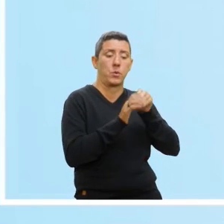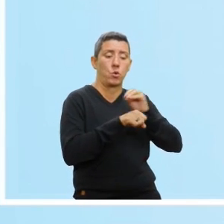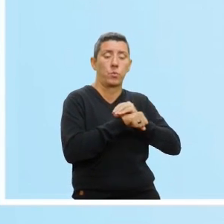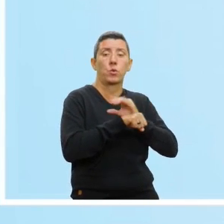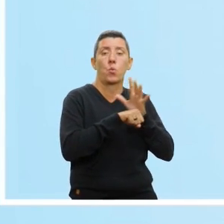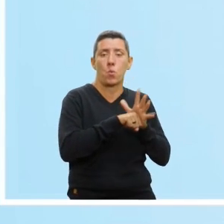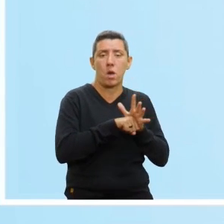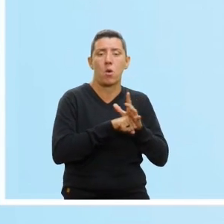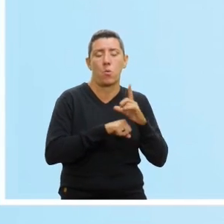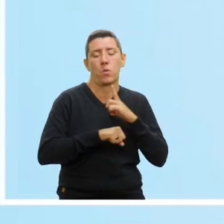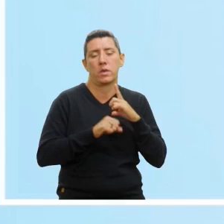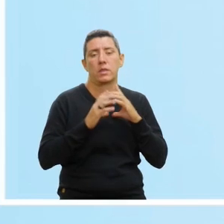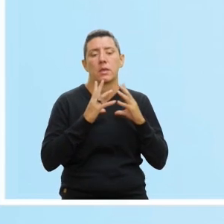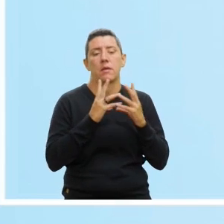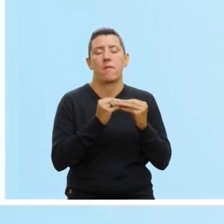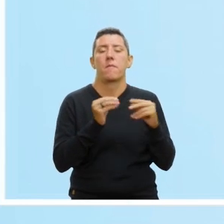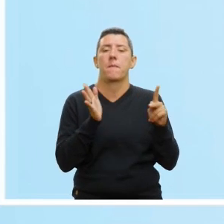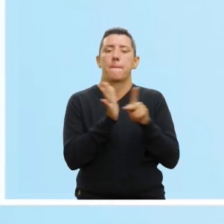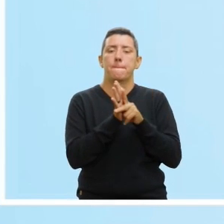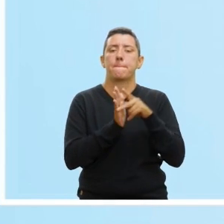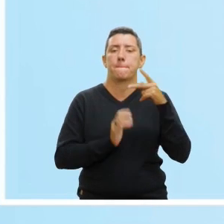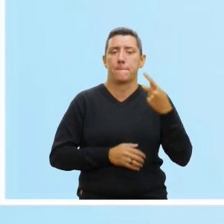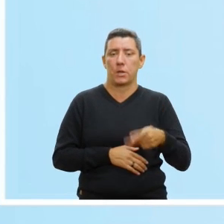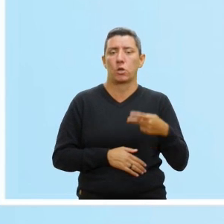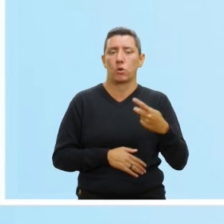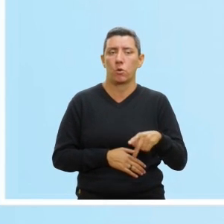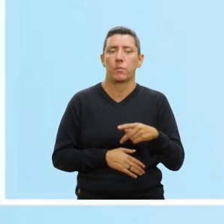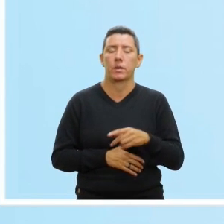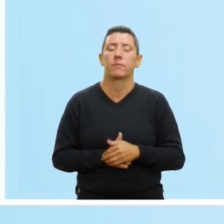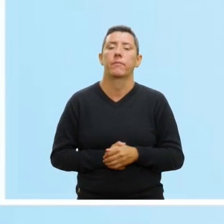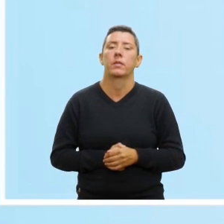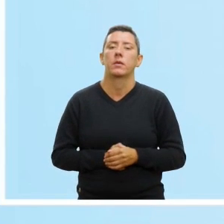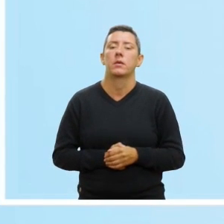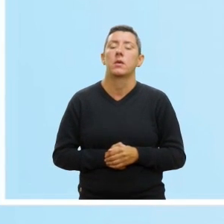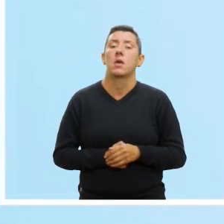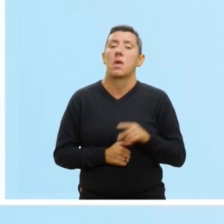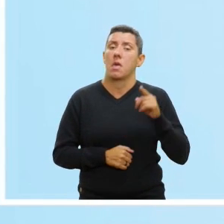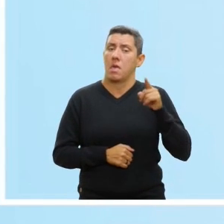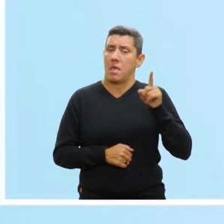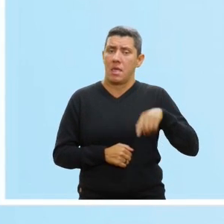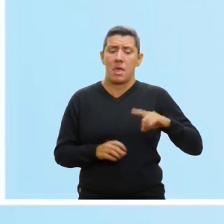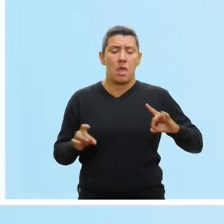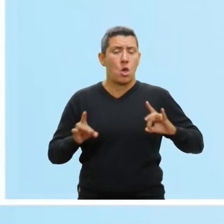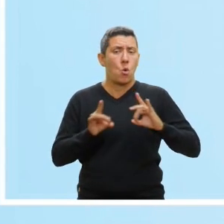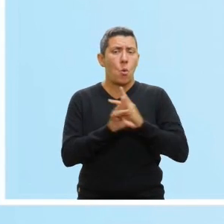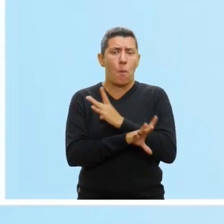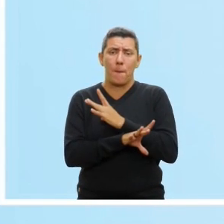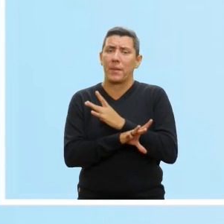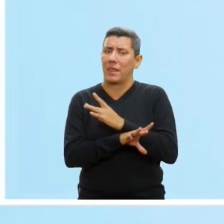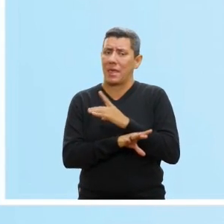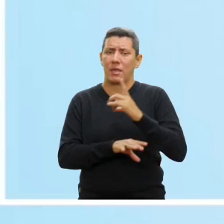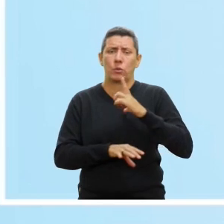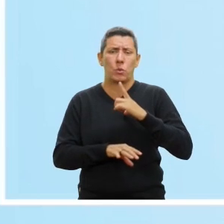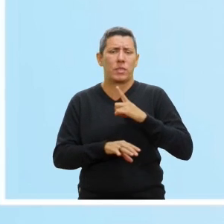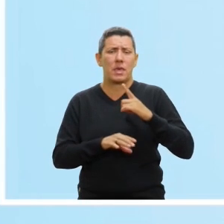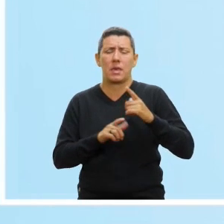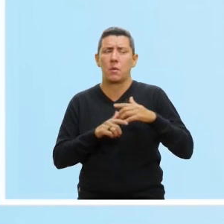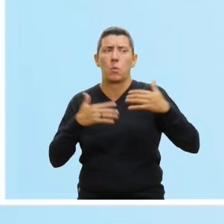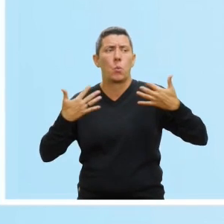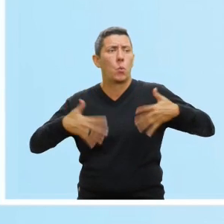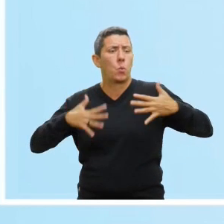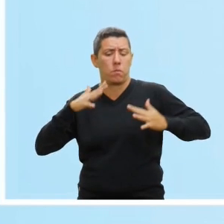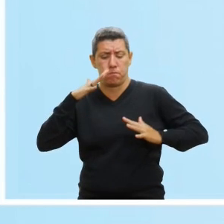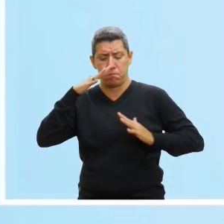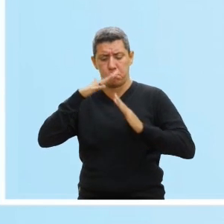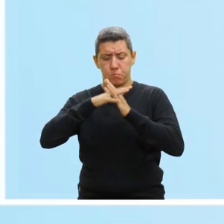tem para a família DCI, é um equipamento muito completo de alta geração. Então, assim, ele tem alta capacidade, desde